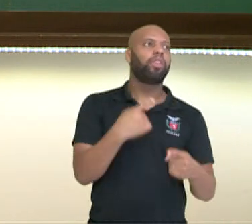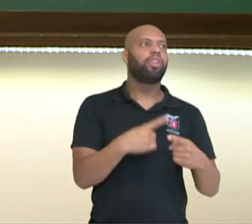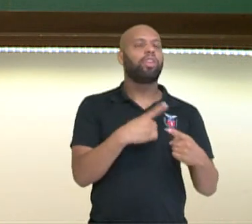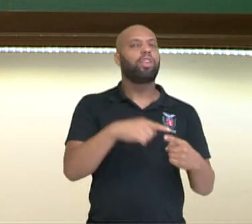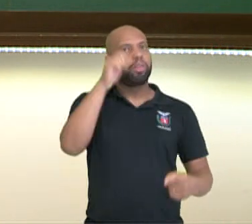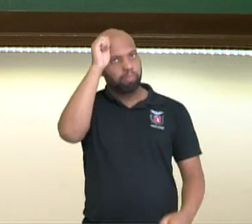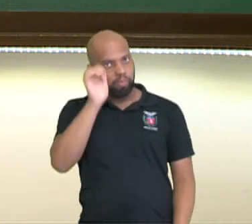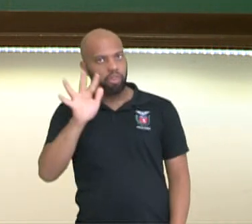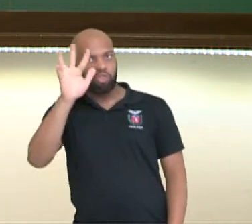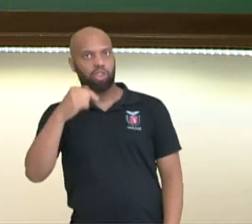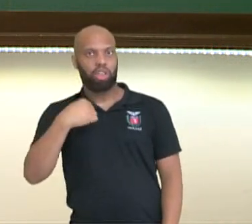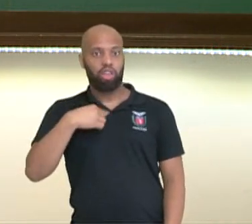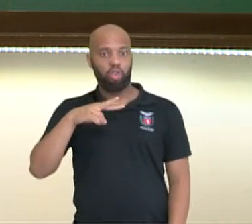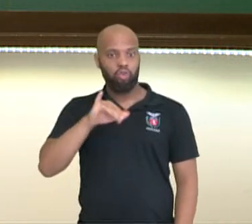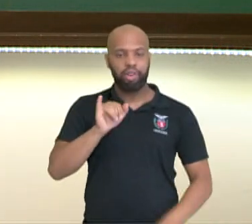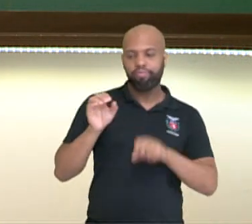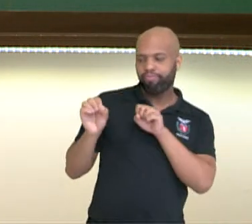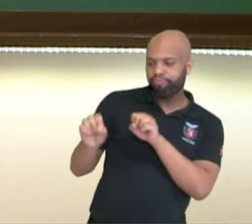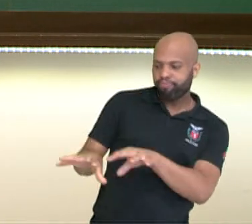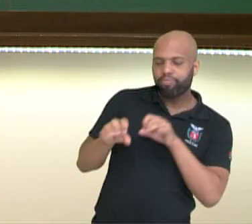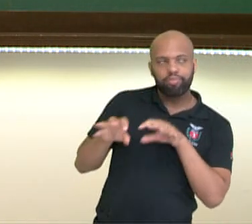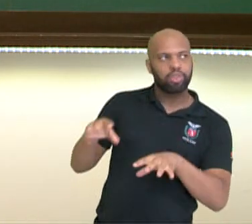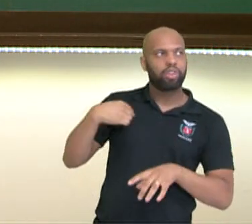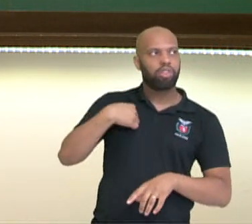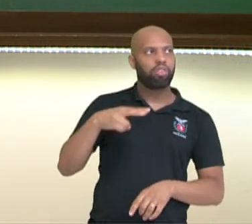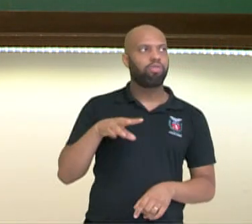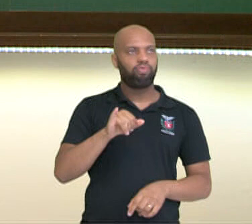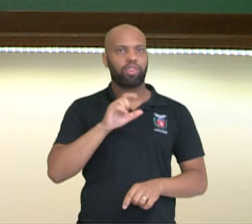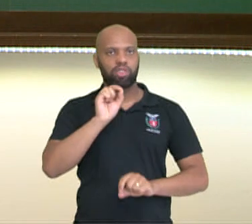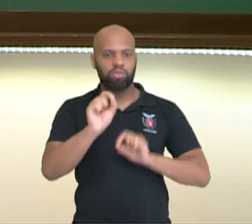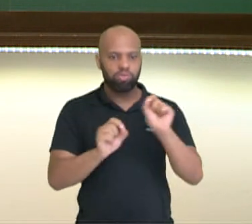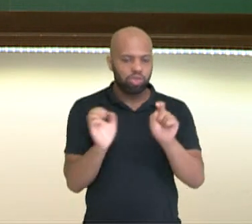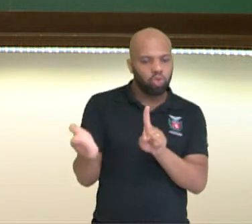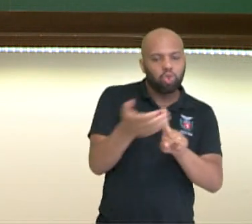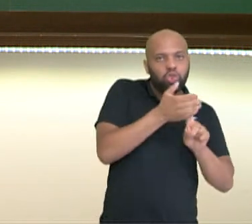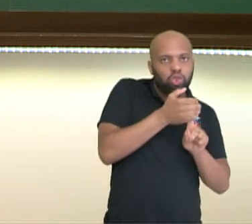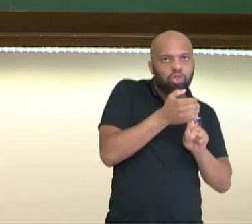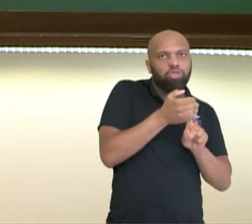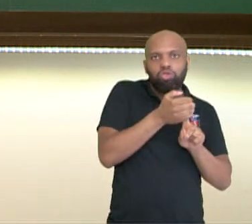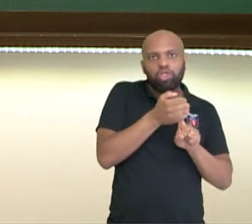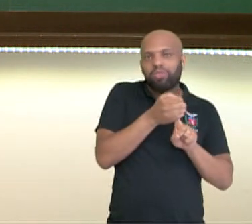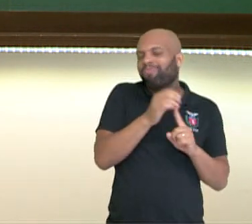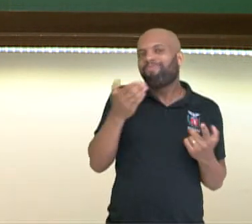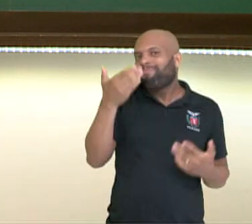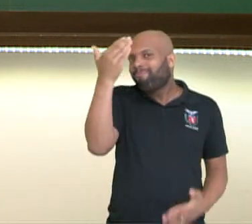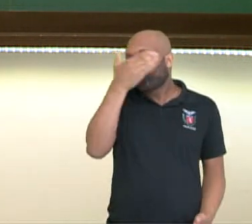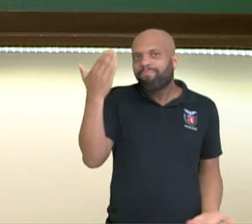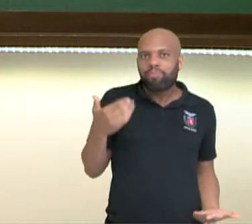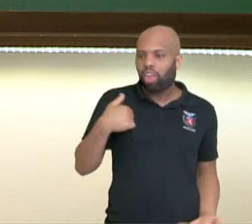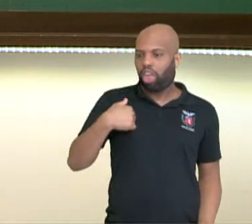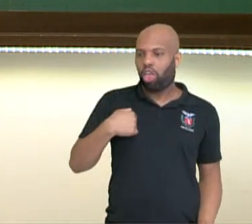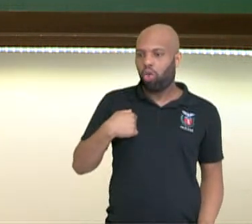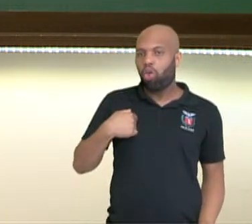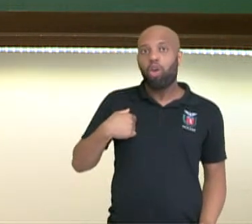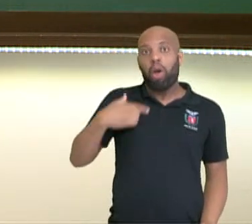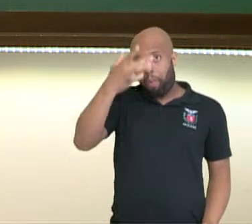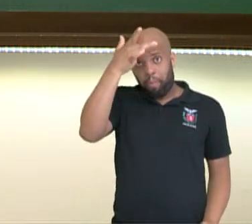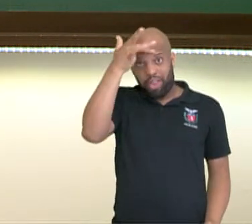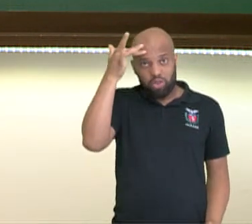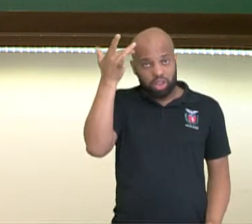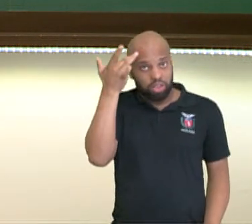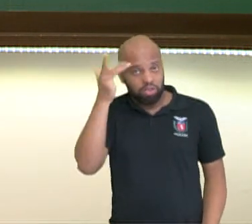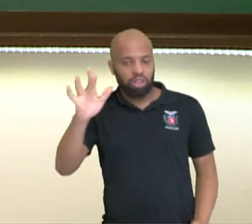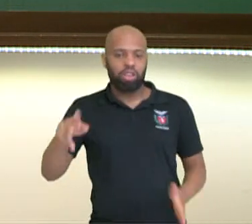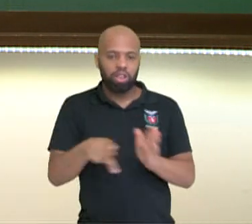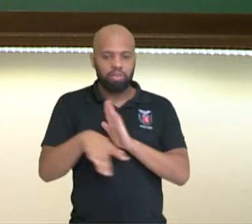se eu for aqui dar aula para você e ficar escondido aqui. Você só vai ouvir minha voz. É um cara que não tem noção de espaço. Eu